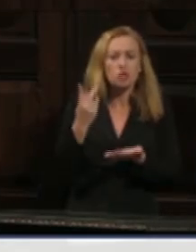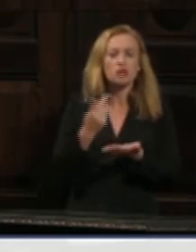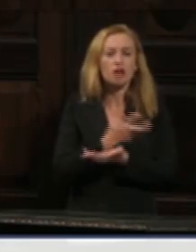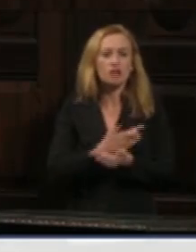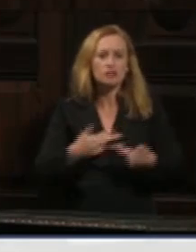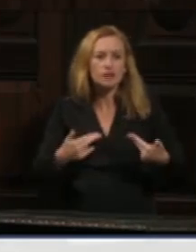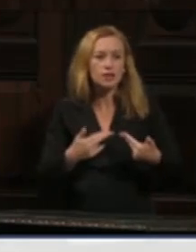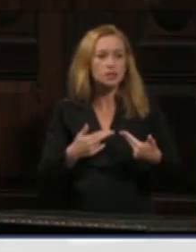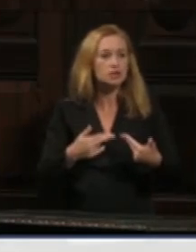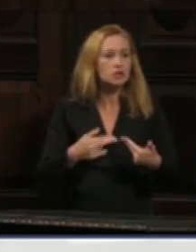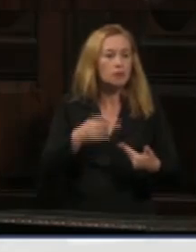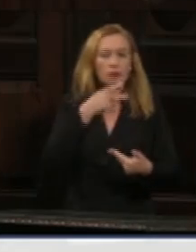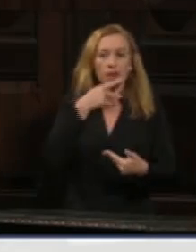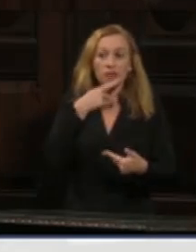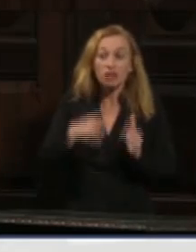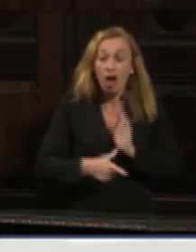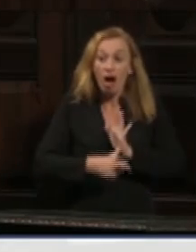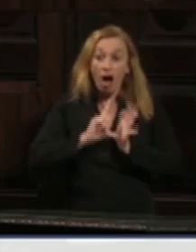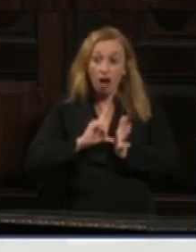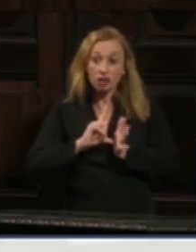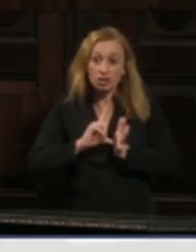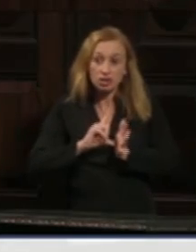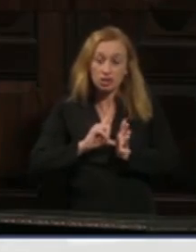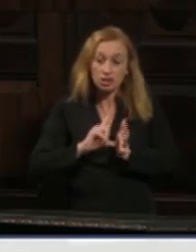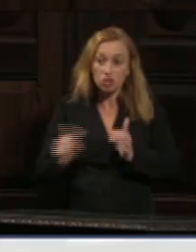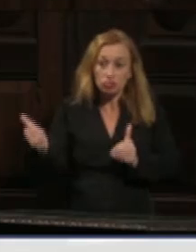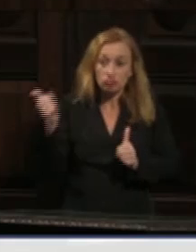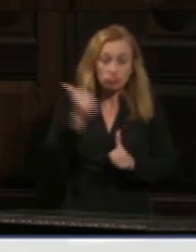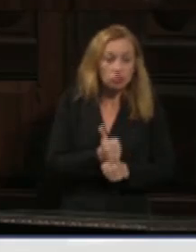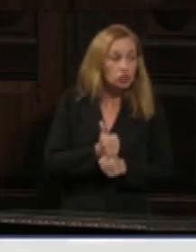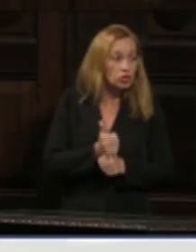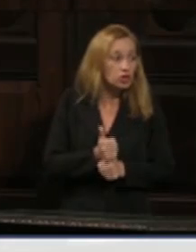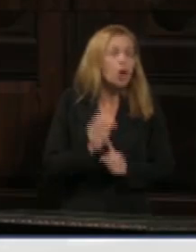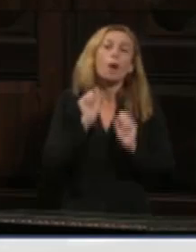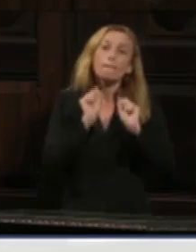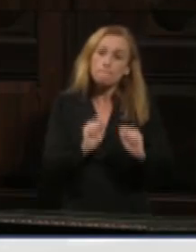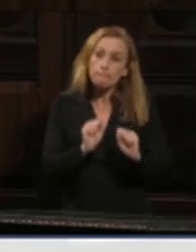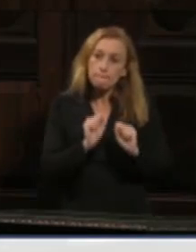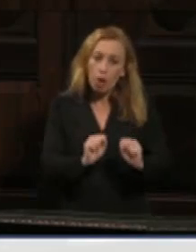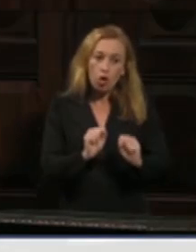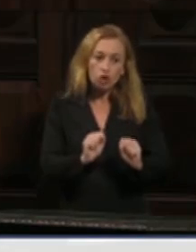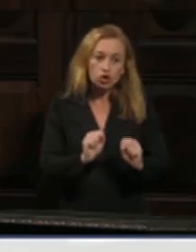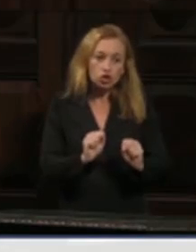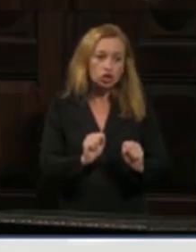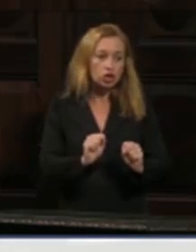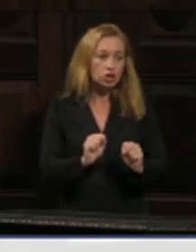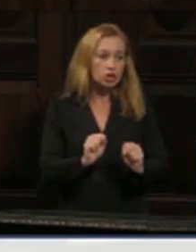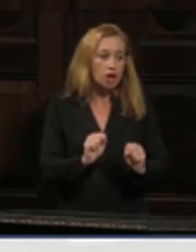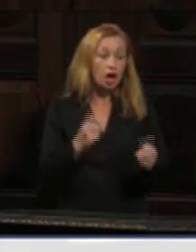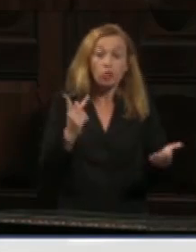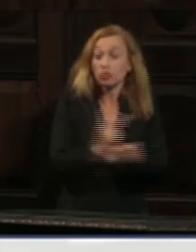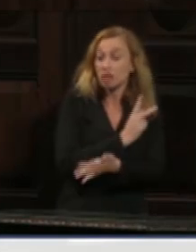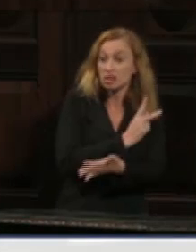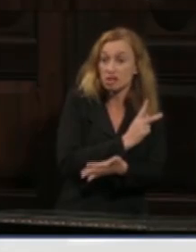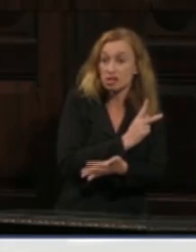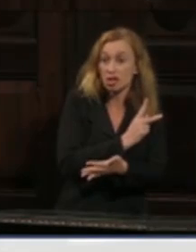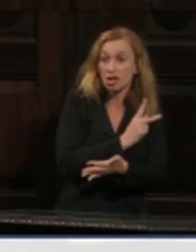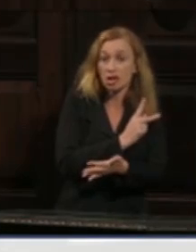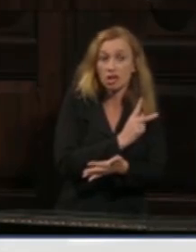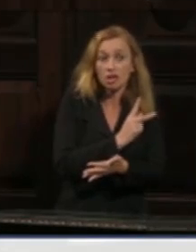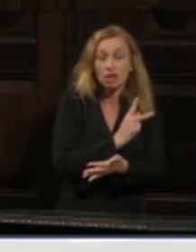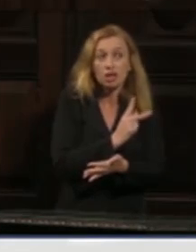um parlamentar, antes de tomar posse, ele pode sofrer um acidente e ter uma